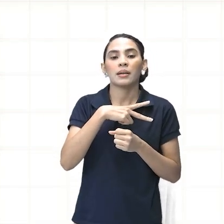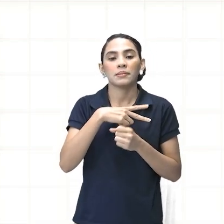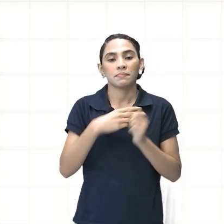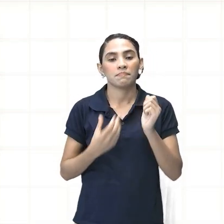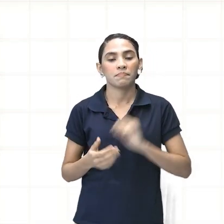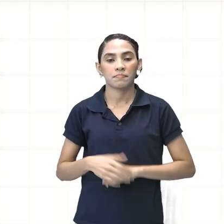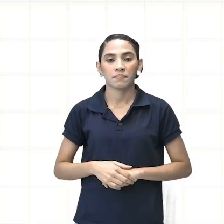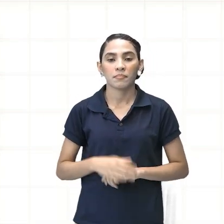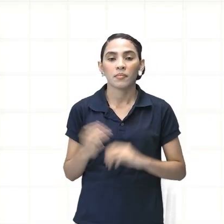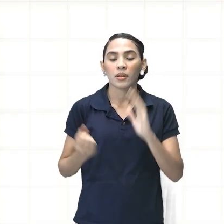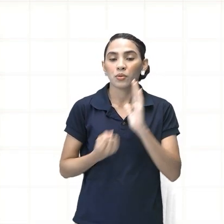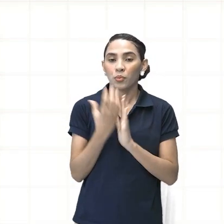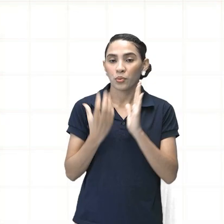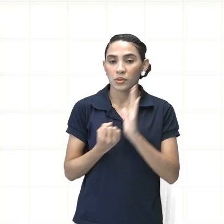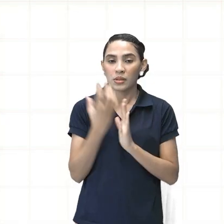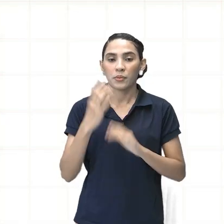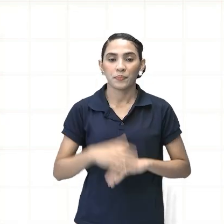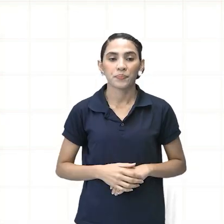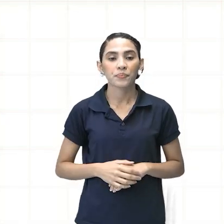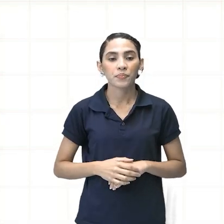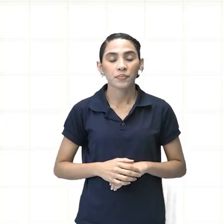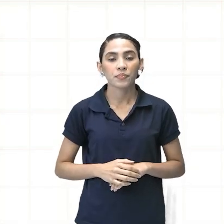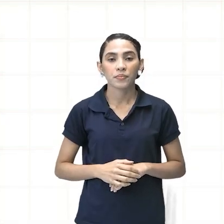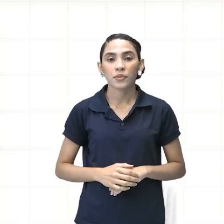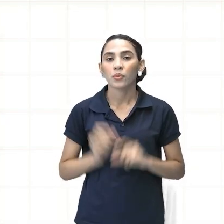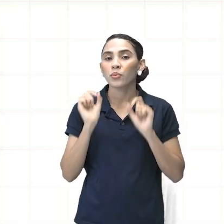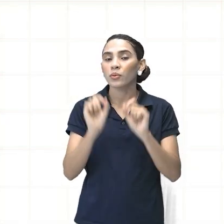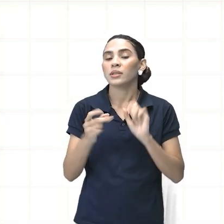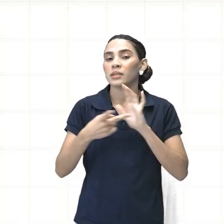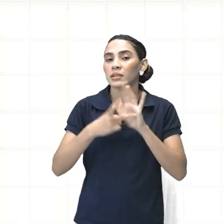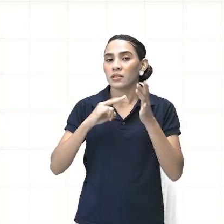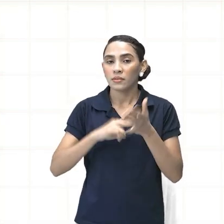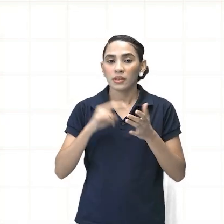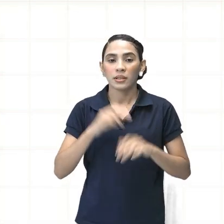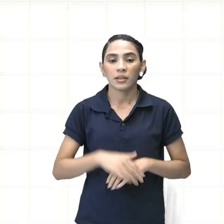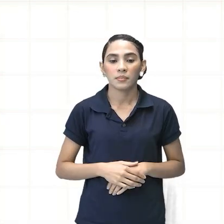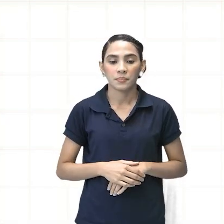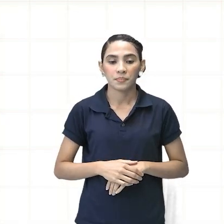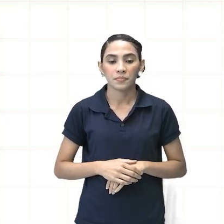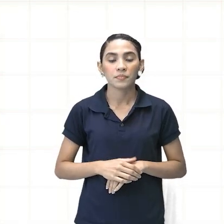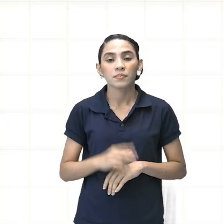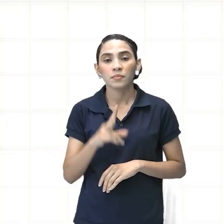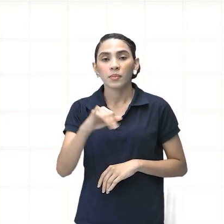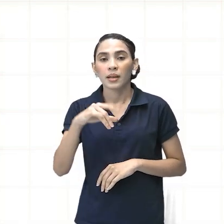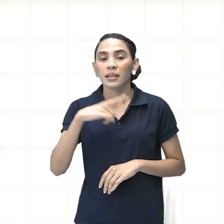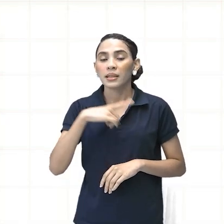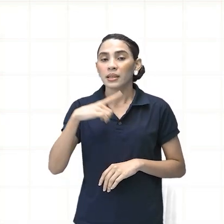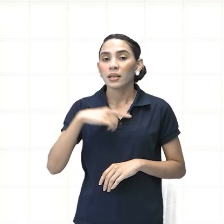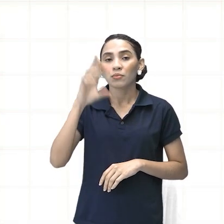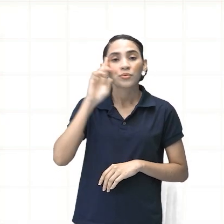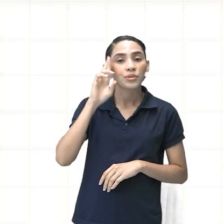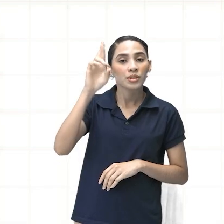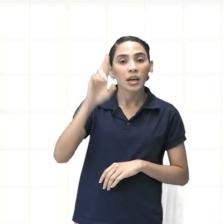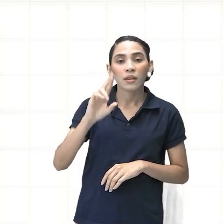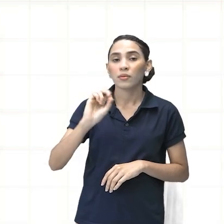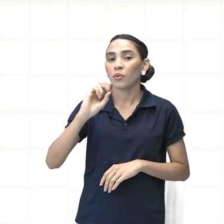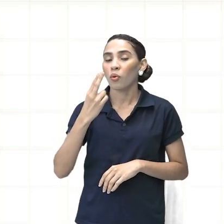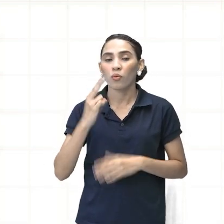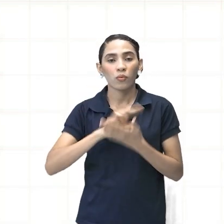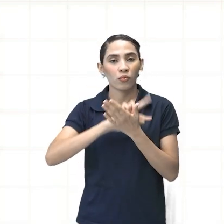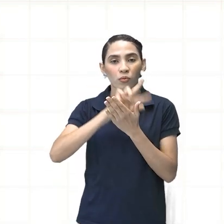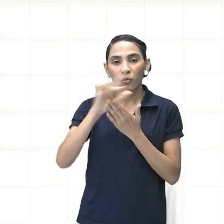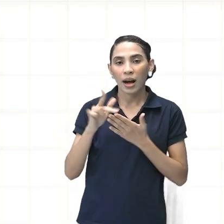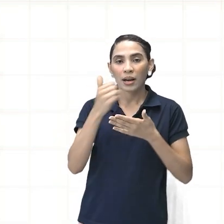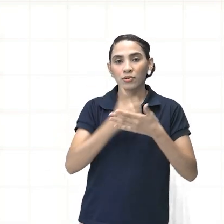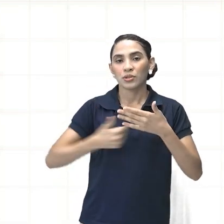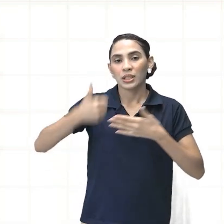de produção. O que isso significa, gente? Que vai ter um dono ou vários donos, né? Então,